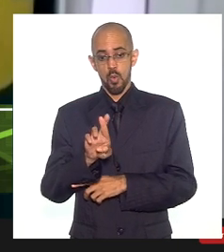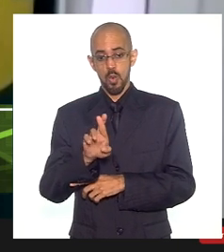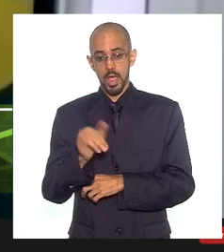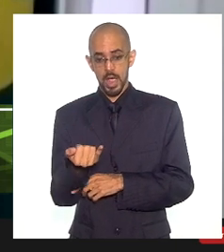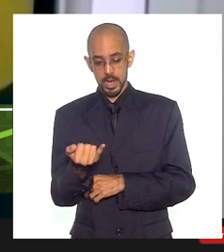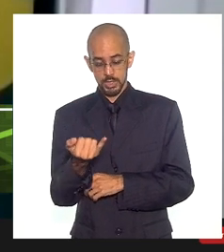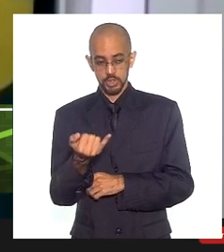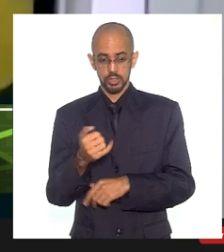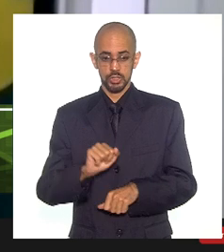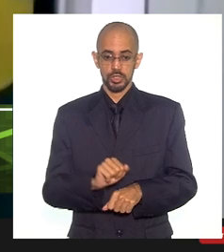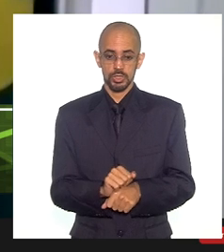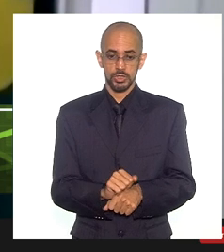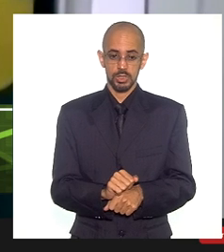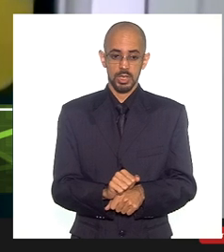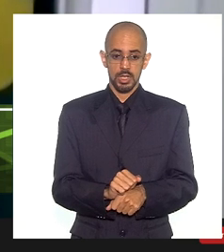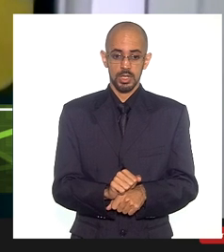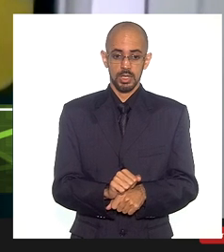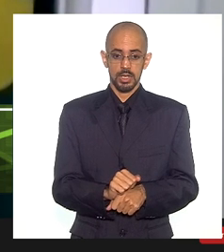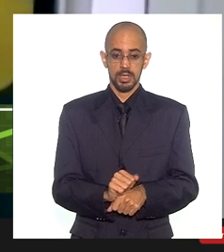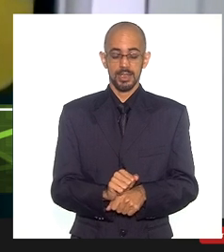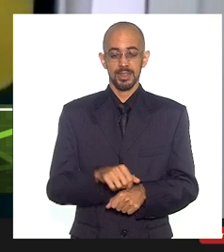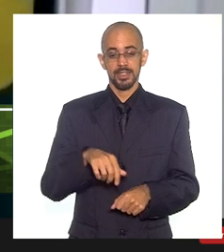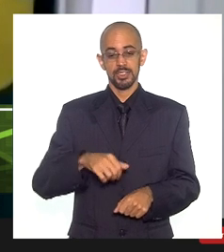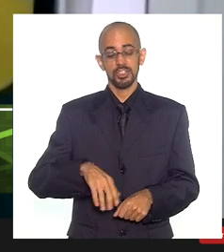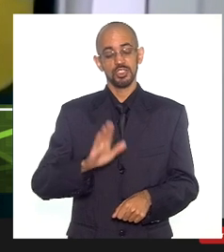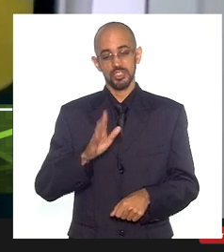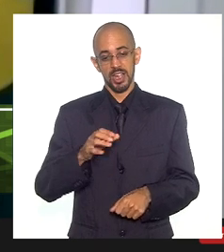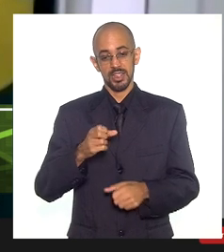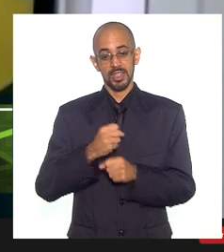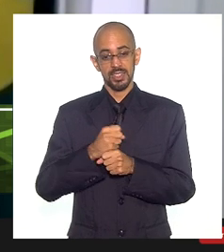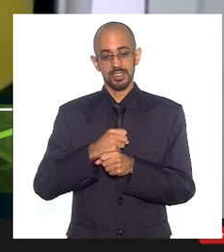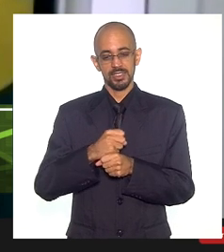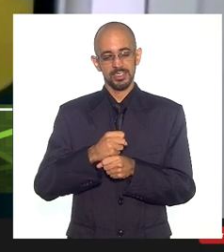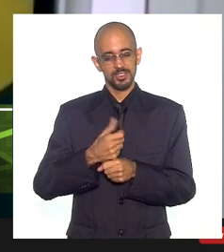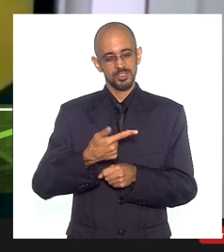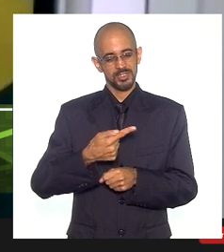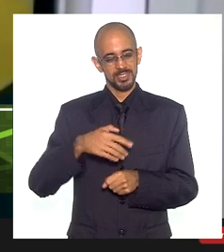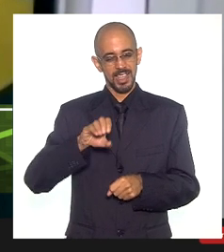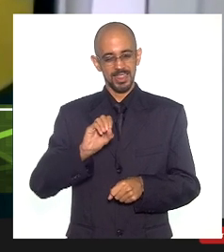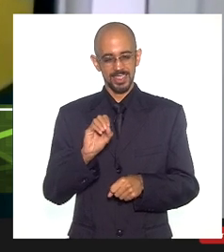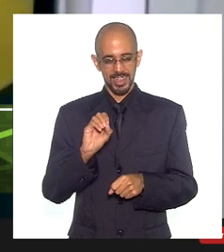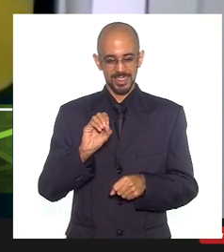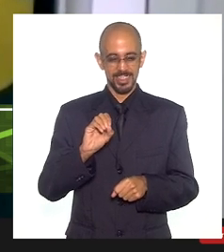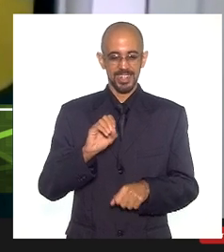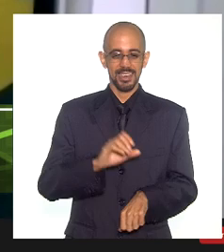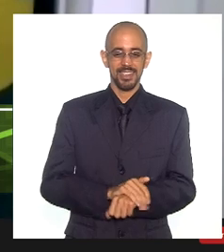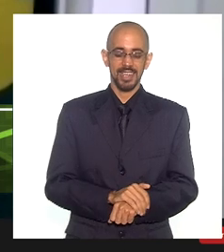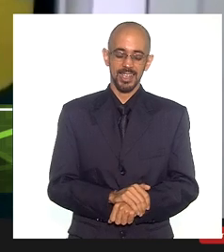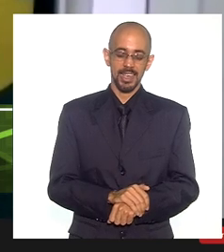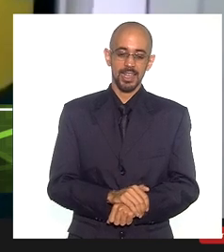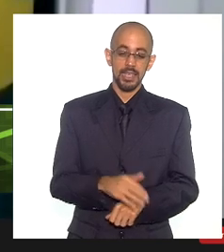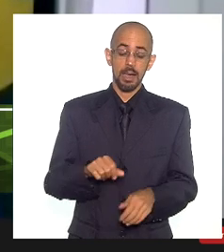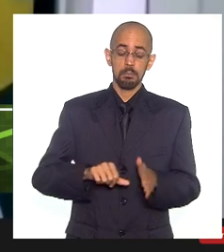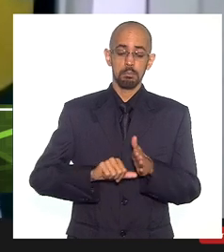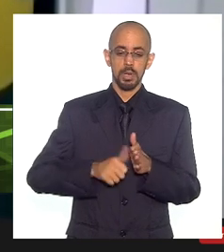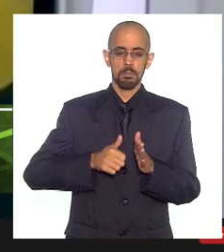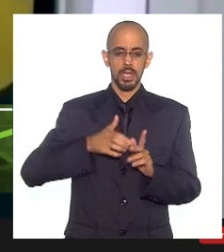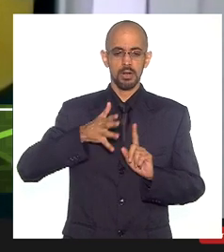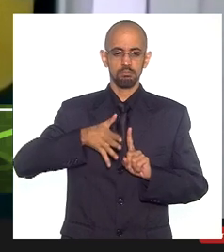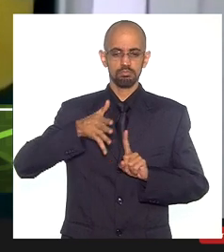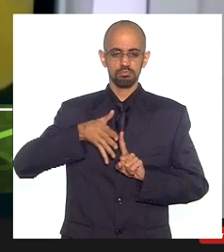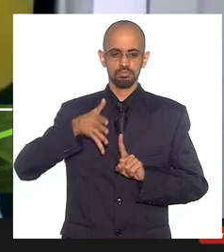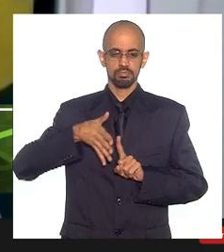a nossa setentona Universidade do Estado do Janeiro, a nossa UERJ. E a primeira palavra dessa audiência pública